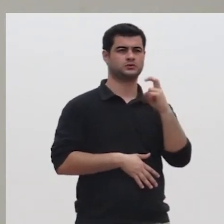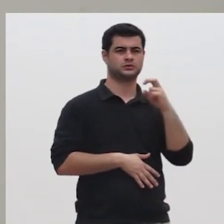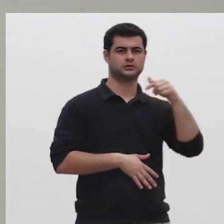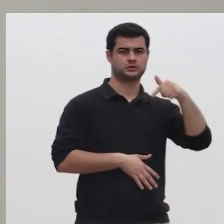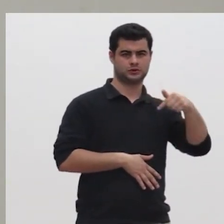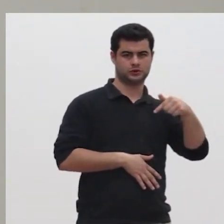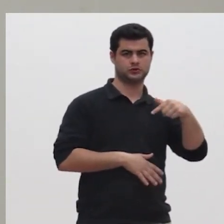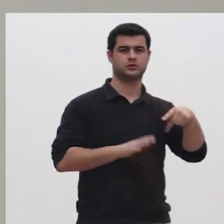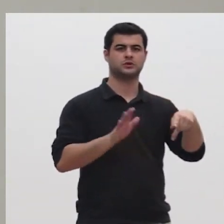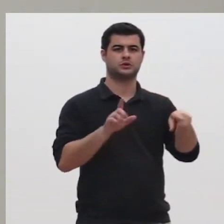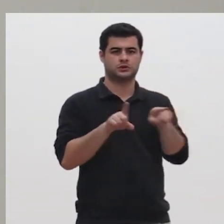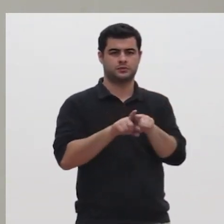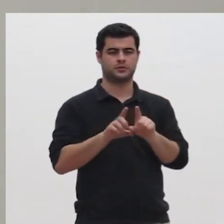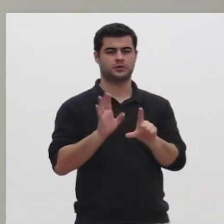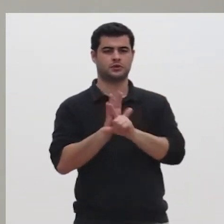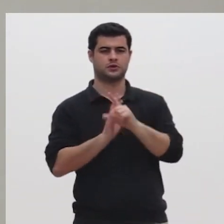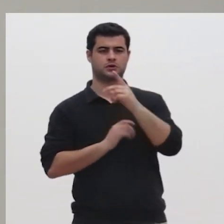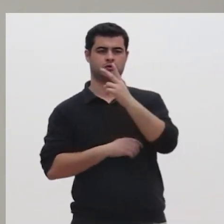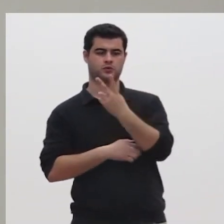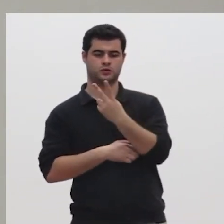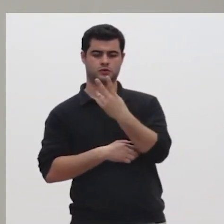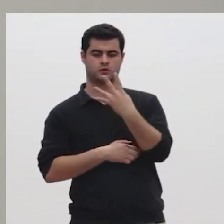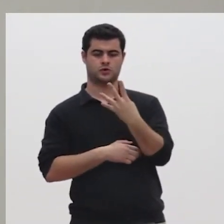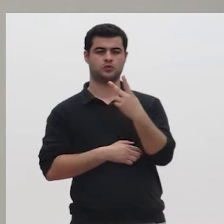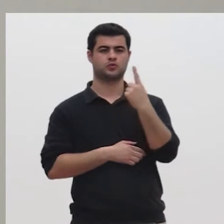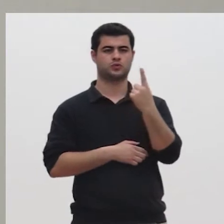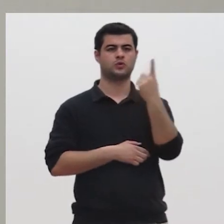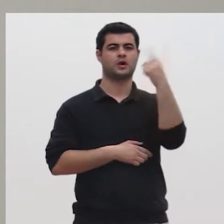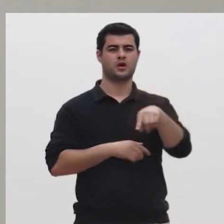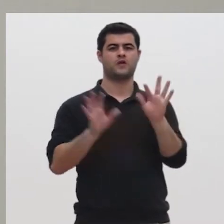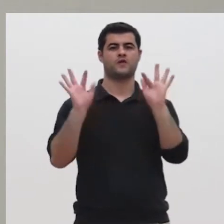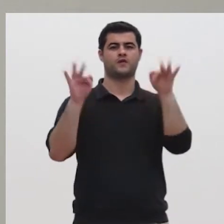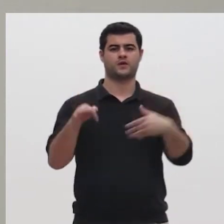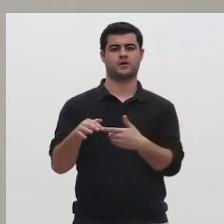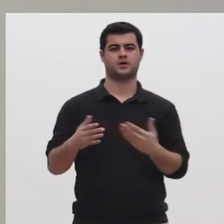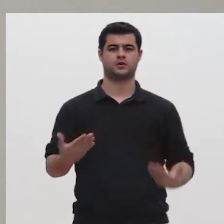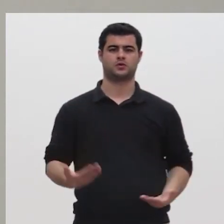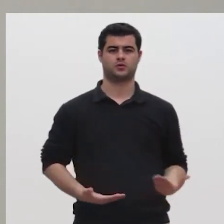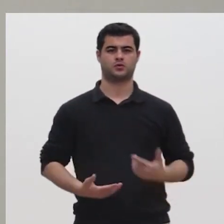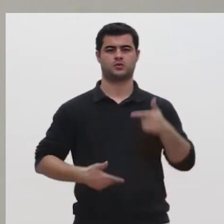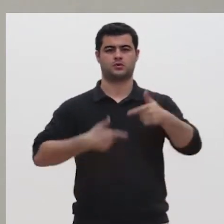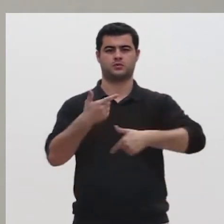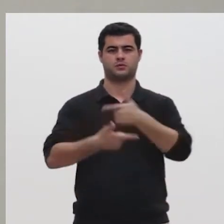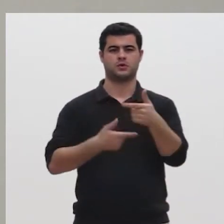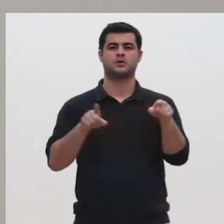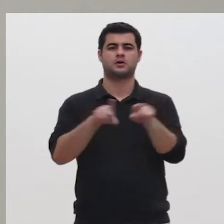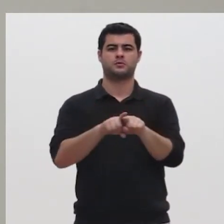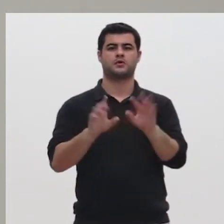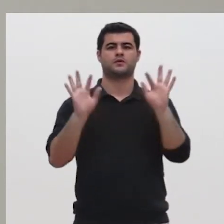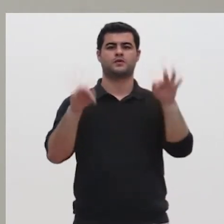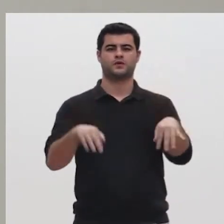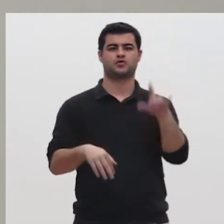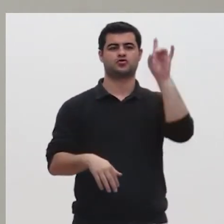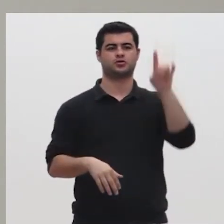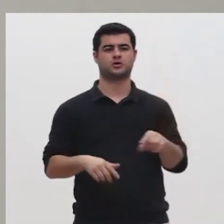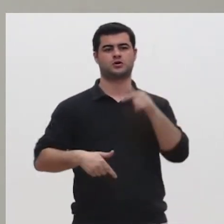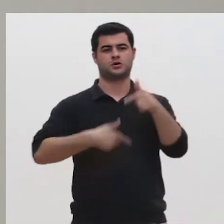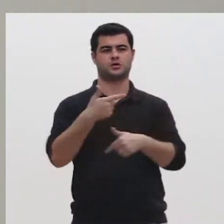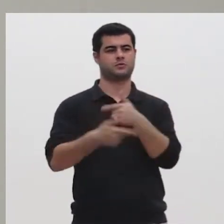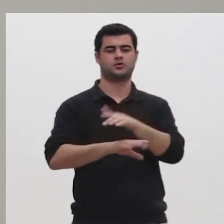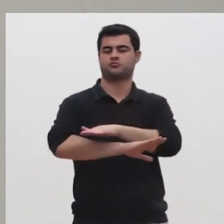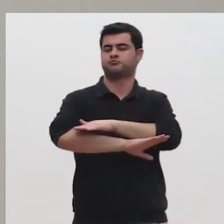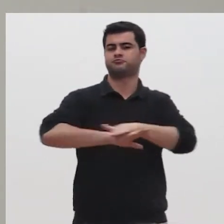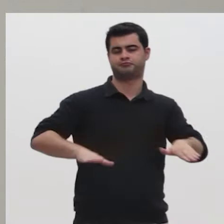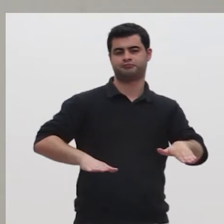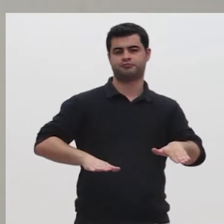provisória 241 passarem no Congresso, é o fim do serviço público e é o fim do direito dos trabalhadores. Muito obrigada, um